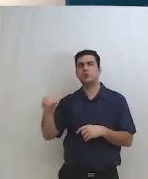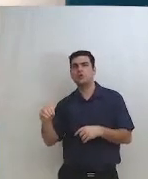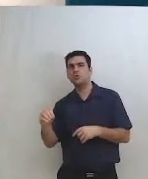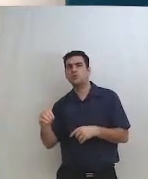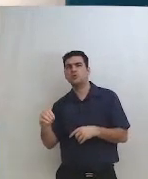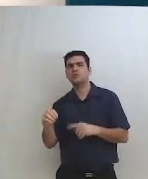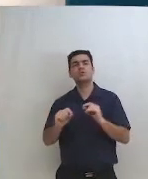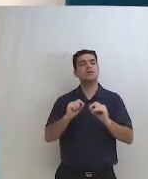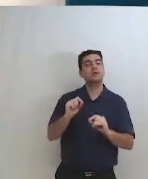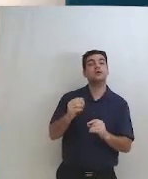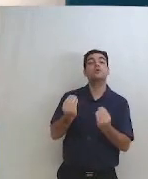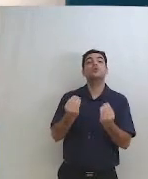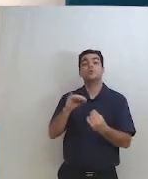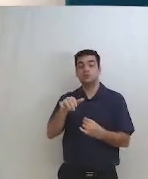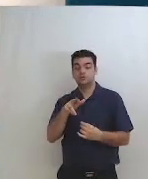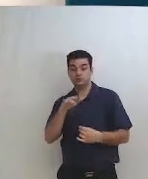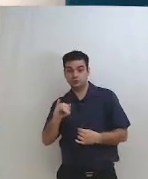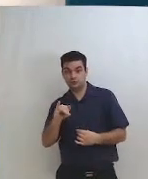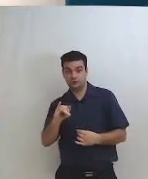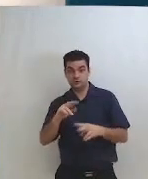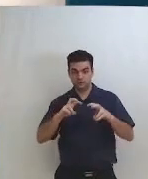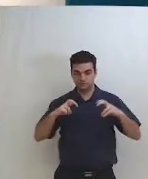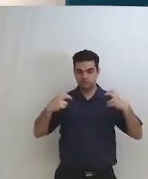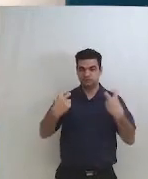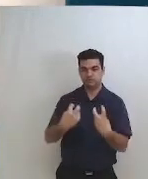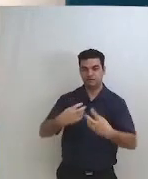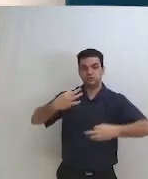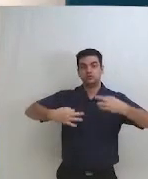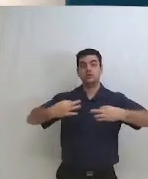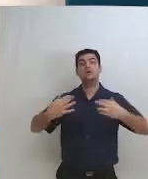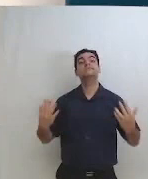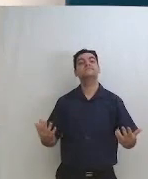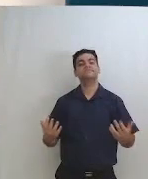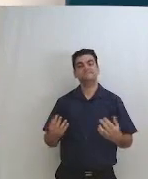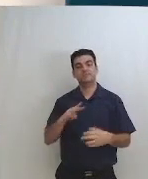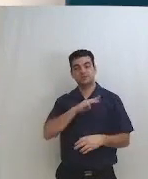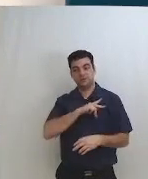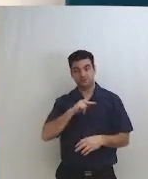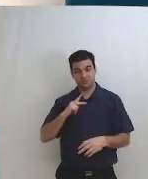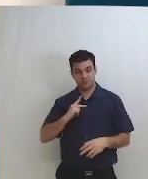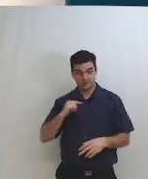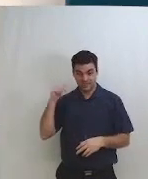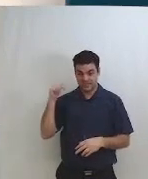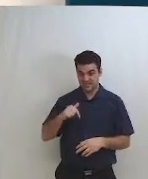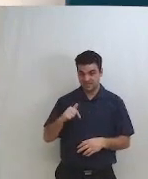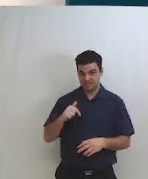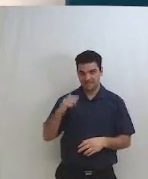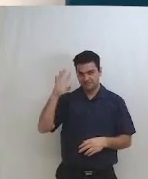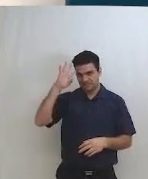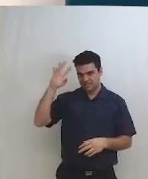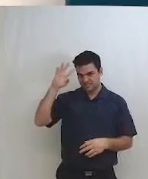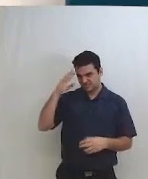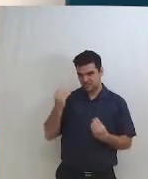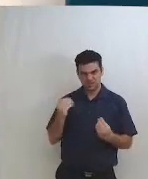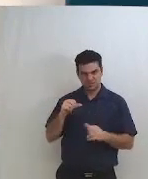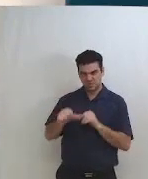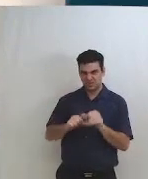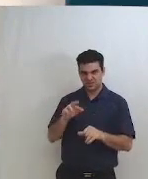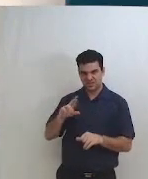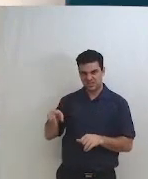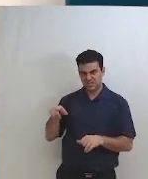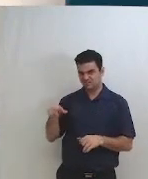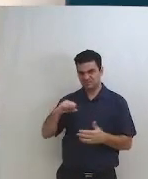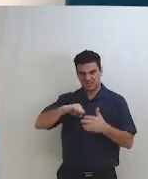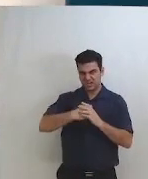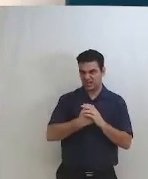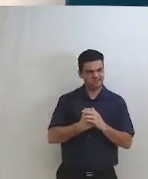uma análise quando da pronúncia. O Ministério Público aqui não vê razões para trancamento da ação penal e,